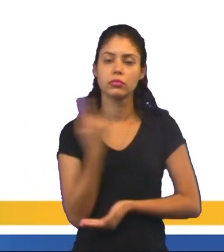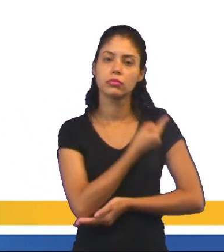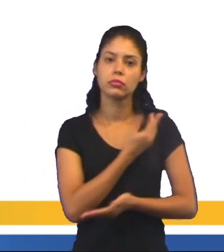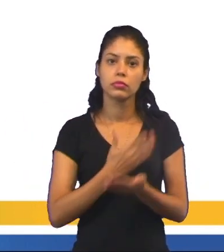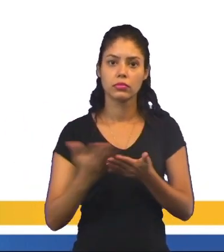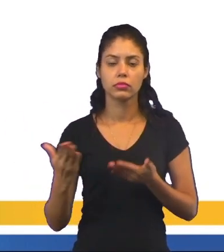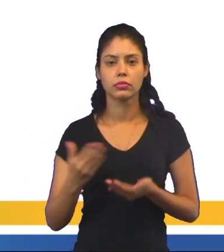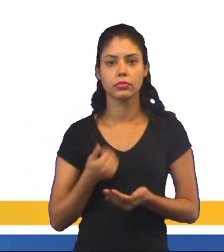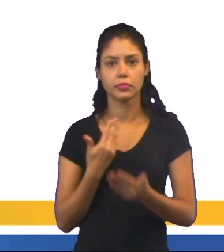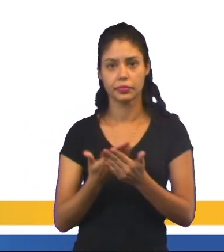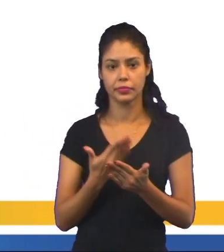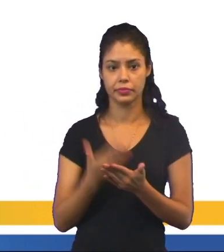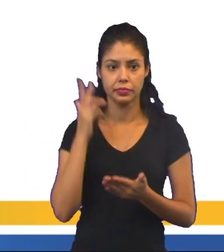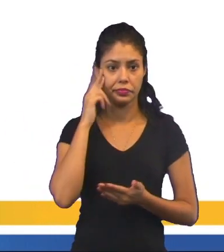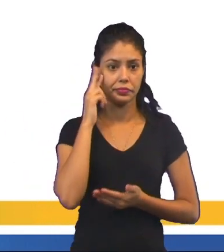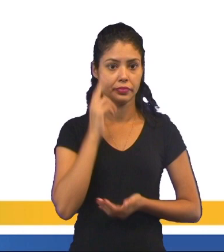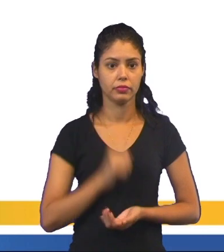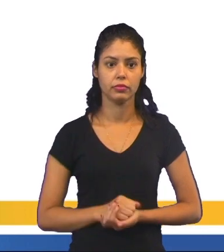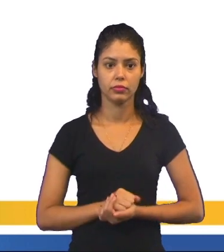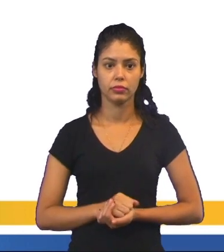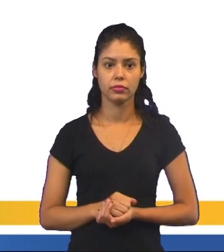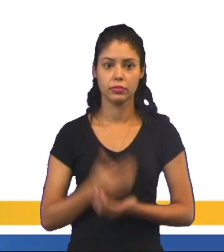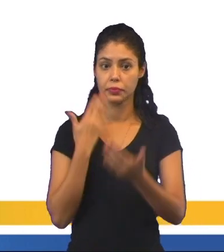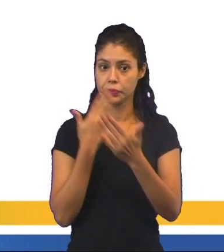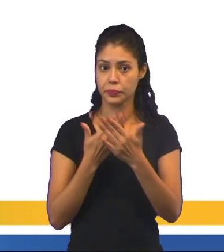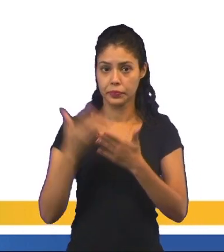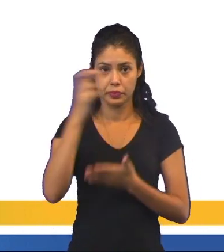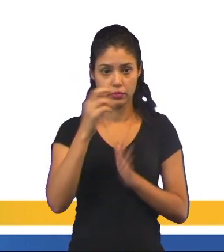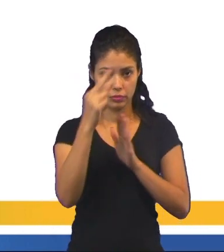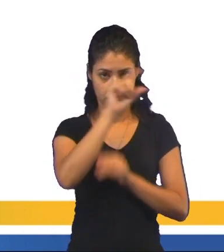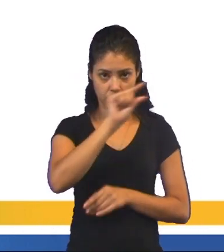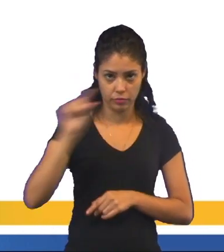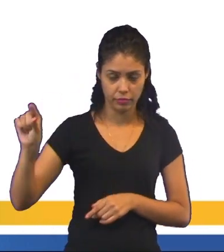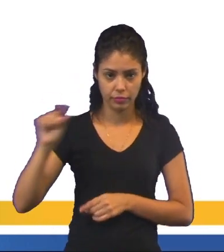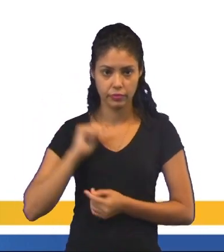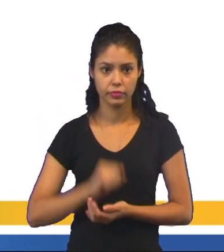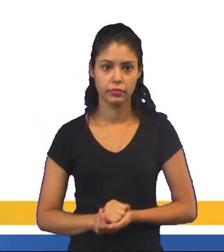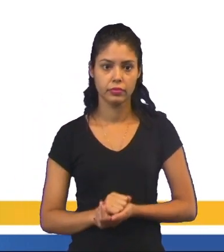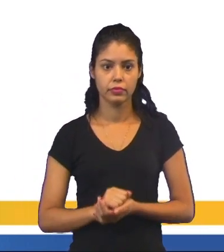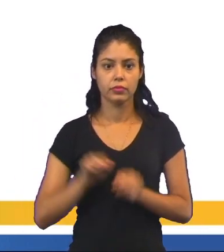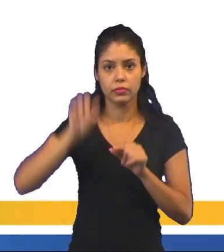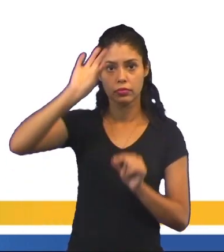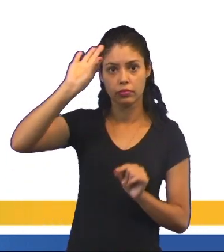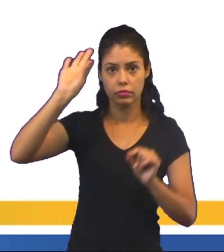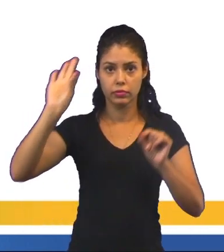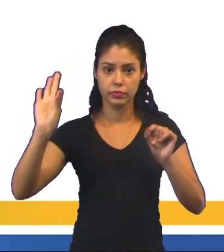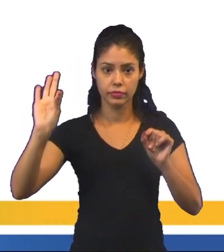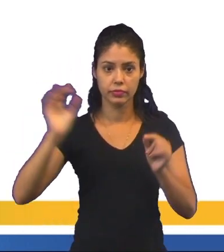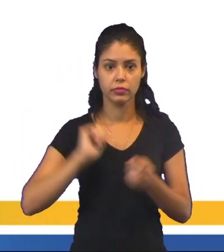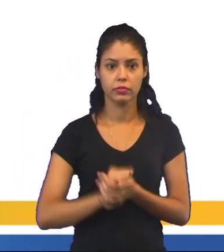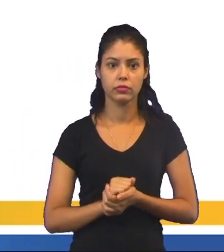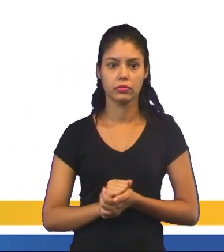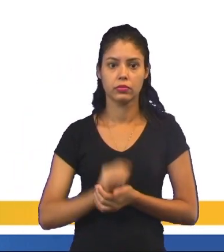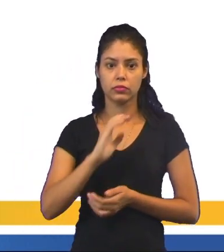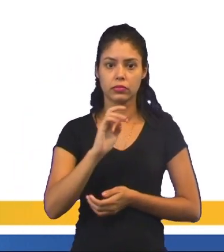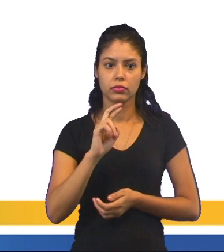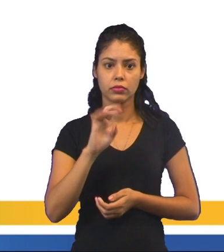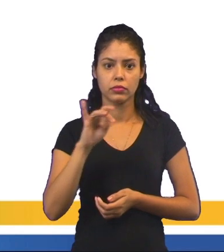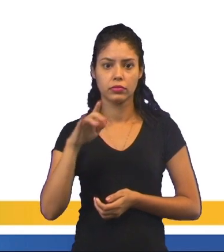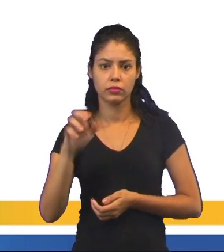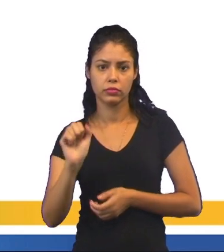gente começa a aula normal puxando analítico das retas é a inclinação é